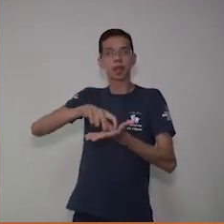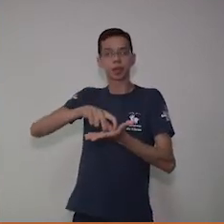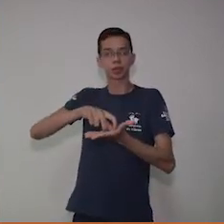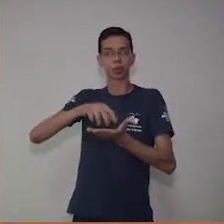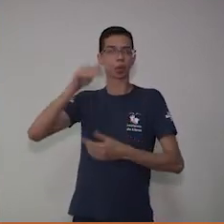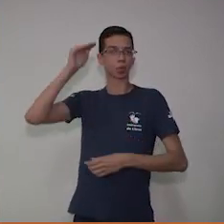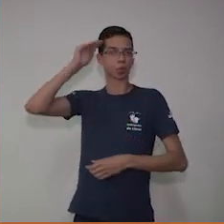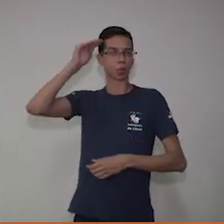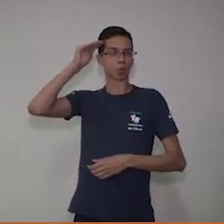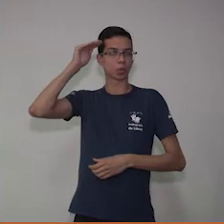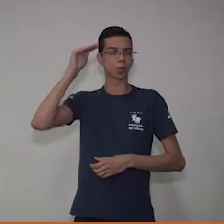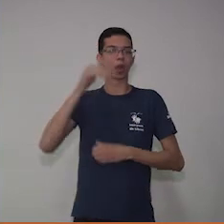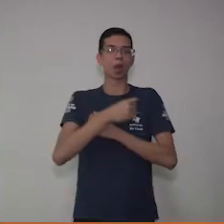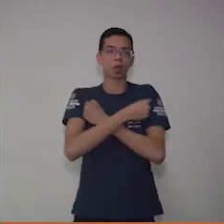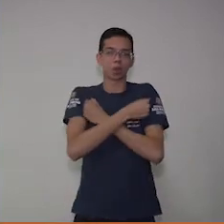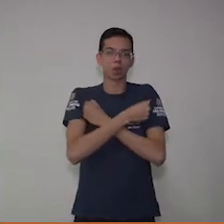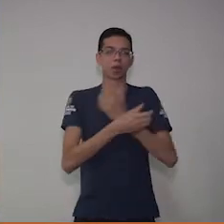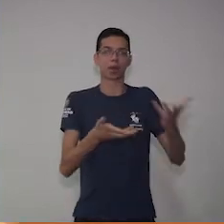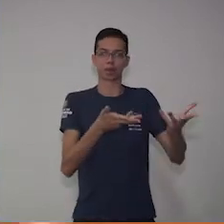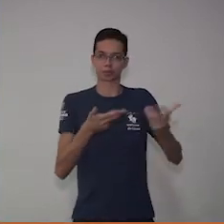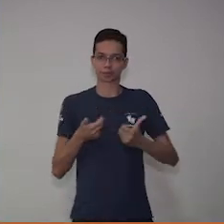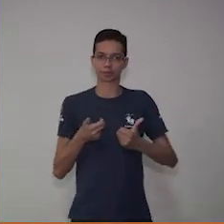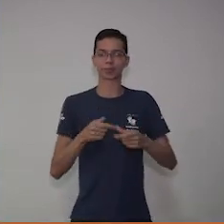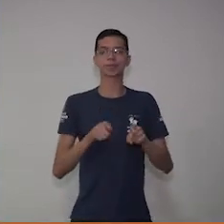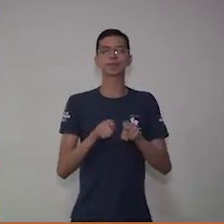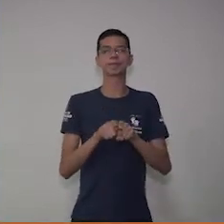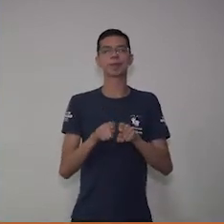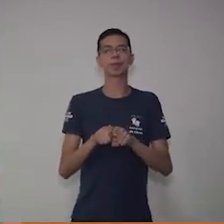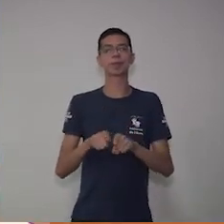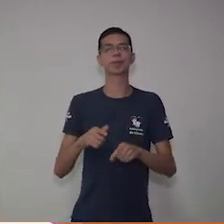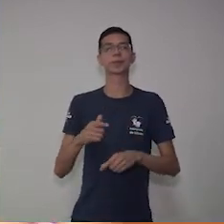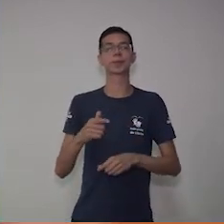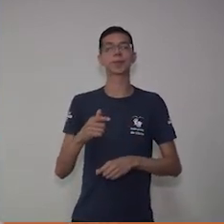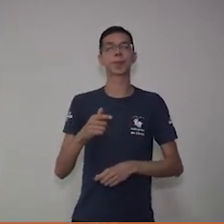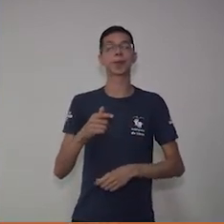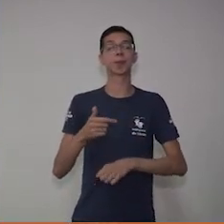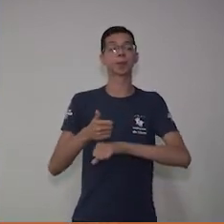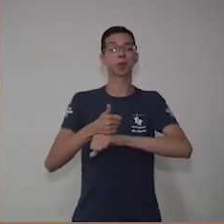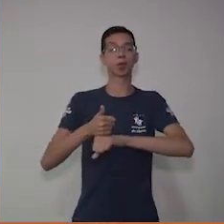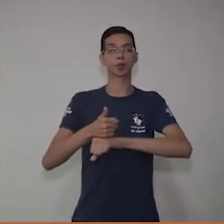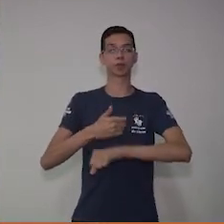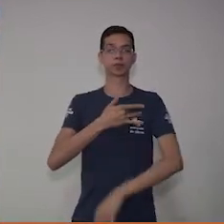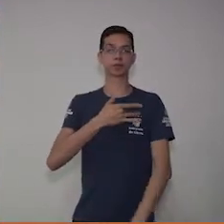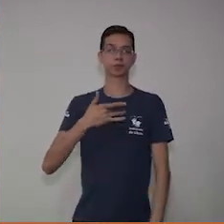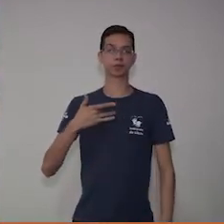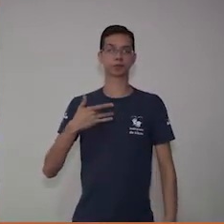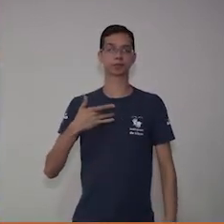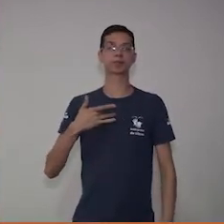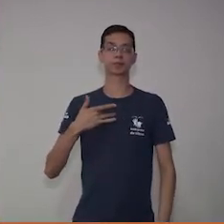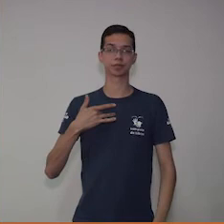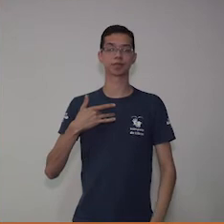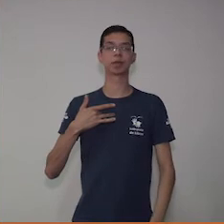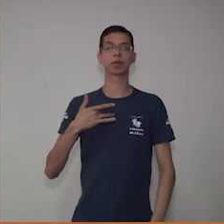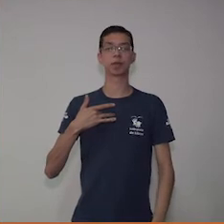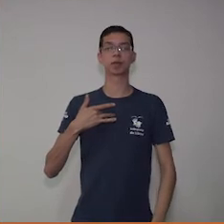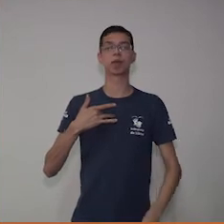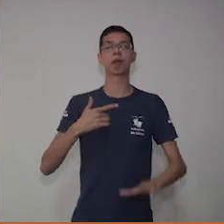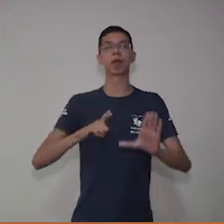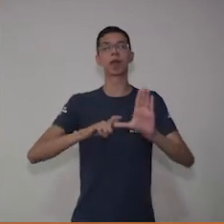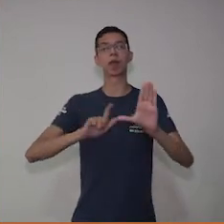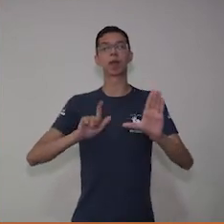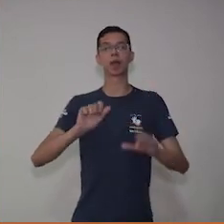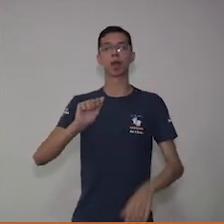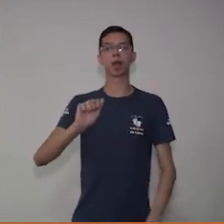e no POP Rua. E também os profissionais de saúde autônomos, entre